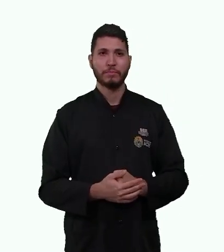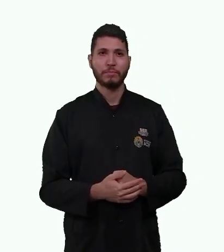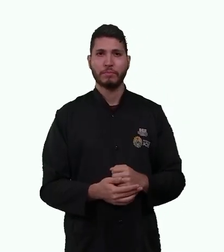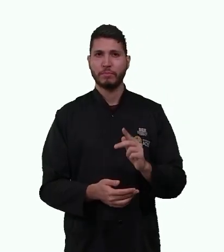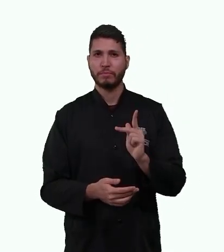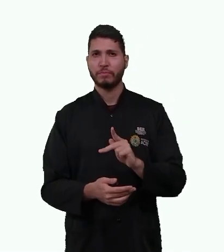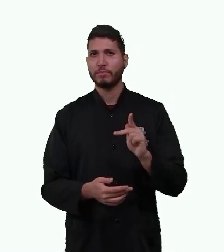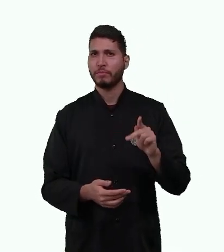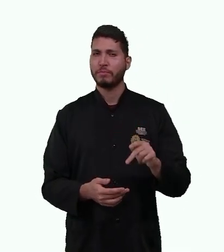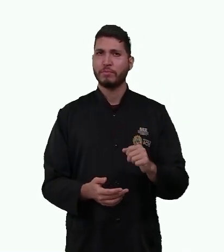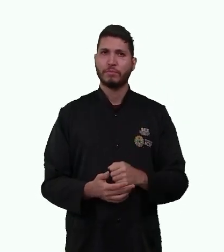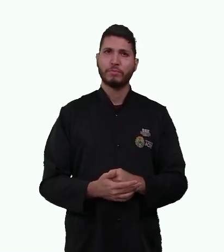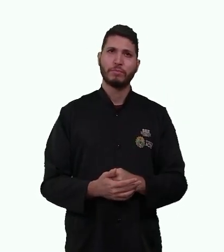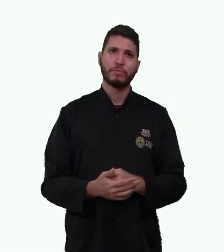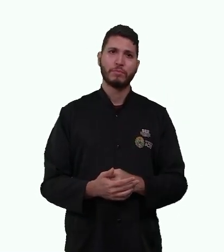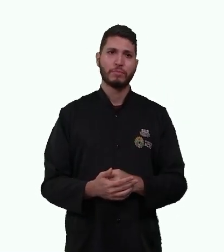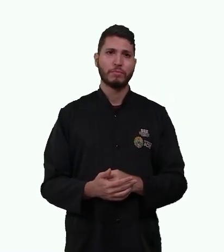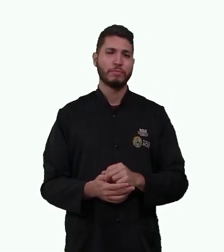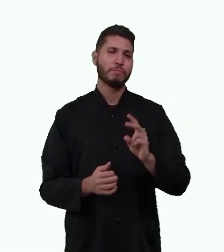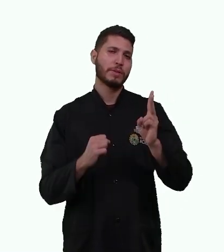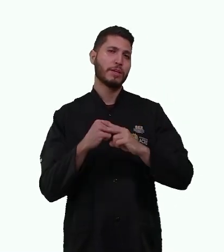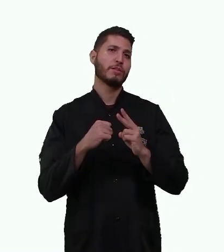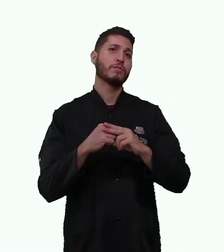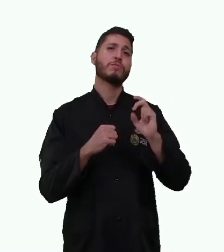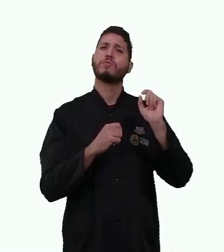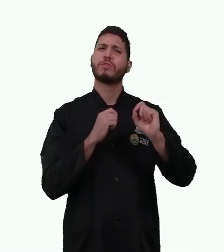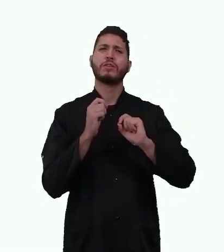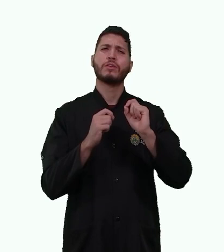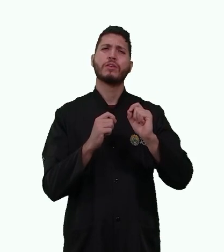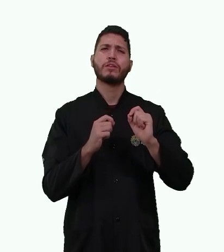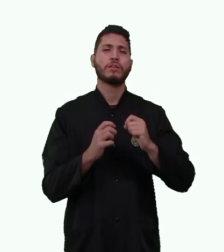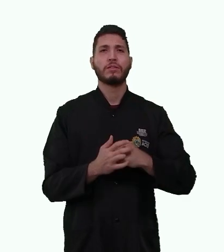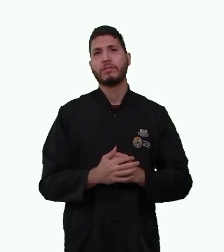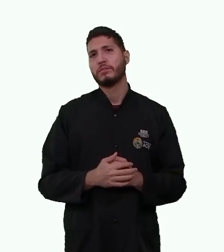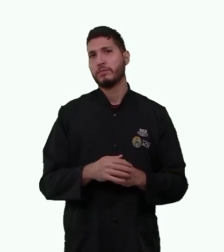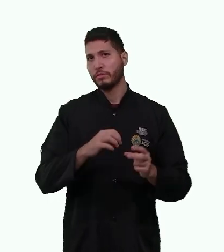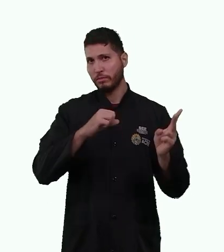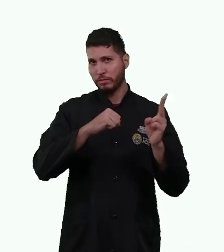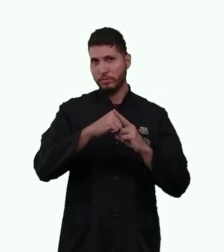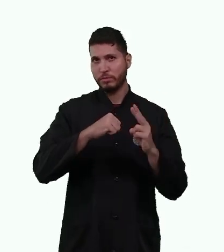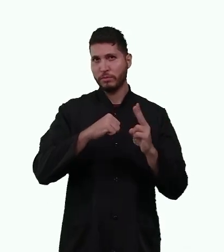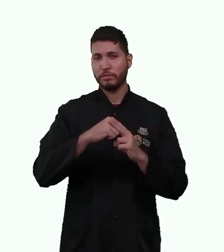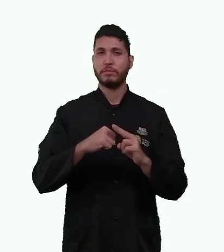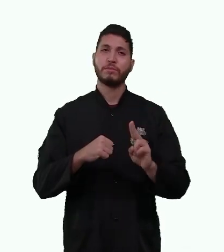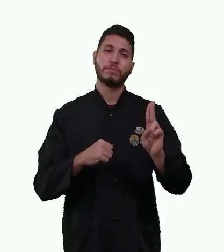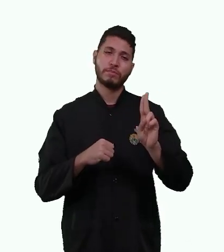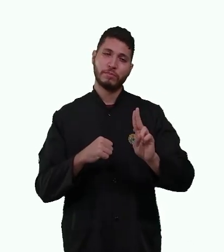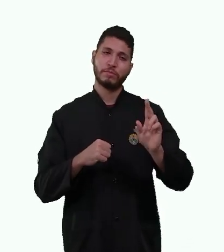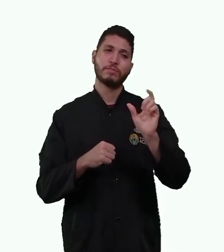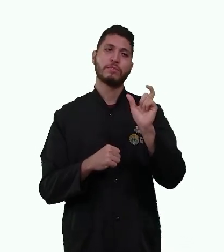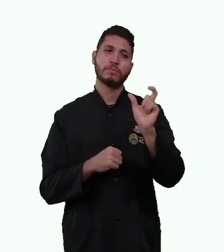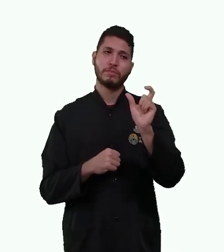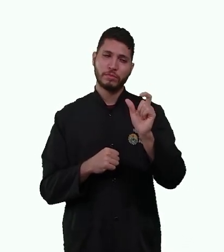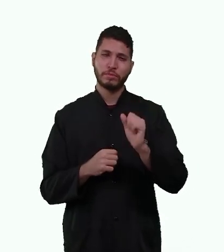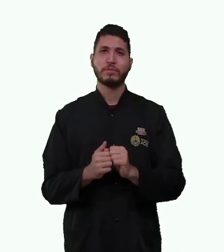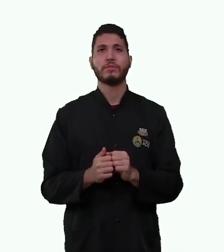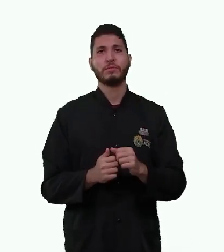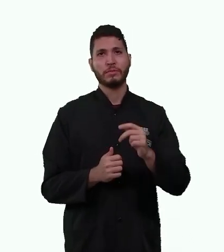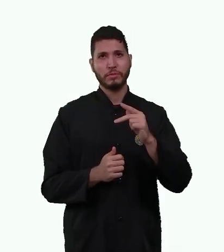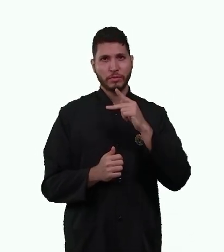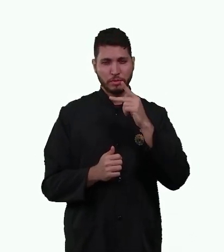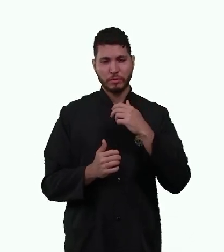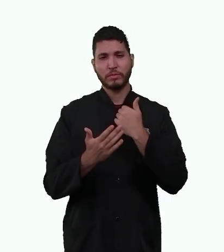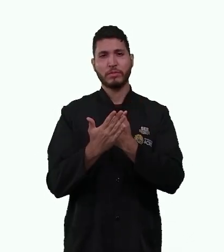Professora, que é um verbo? Um verbo é uma palavra que usamos para hablar de